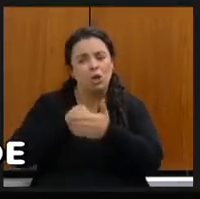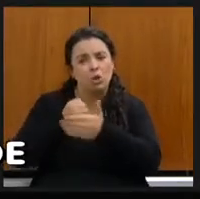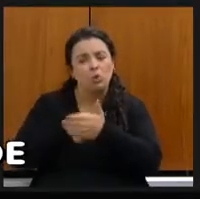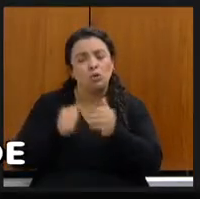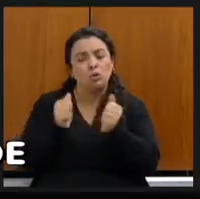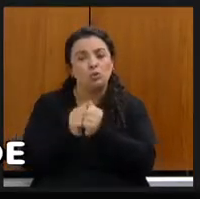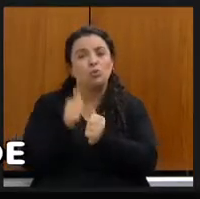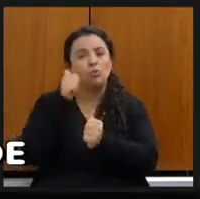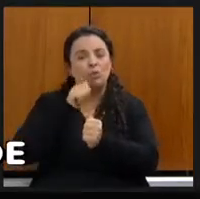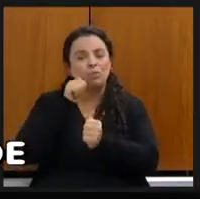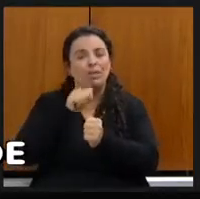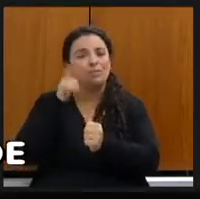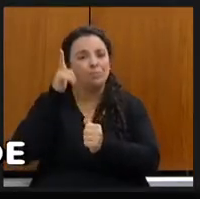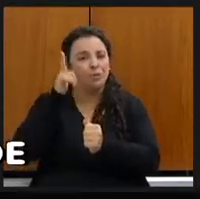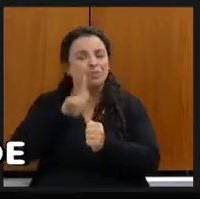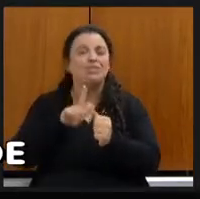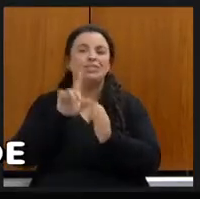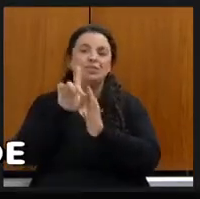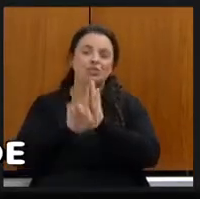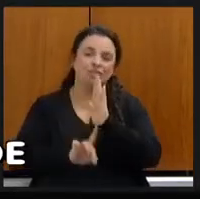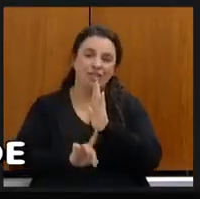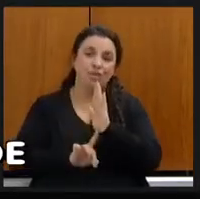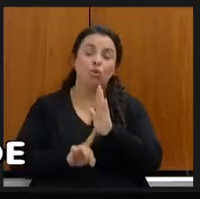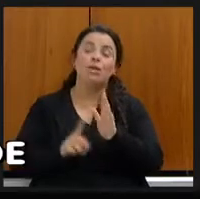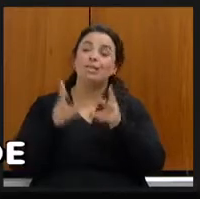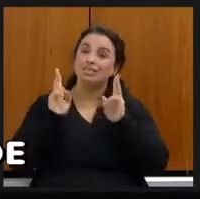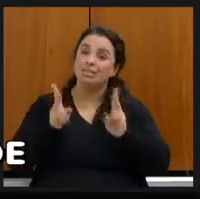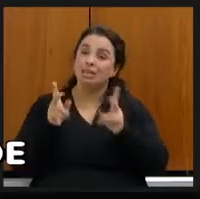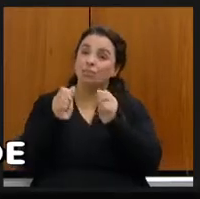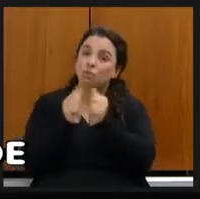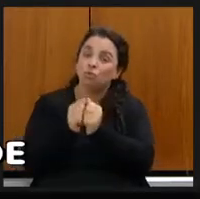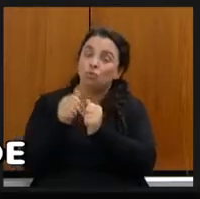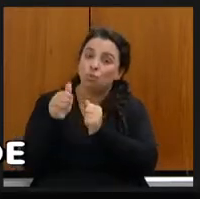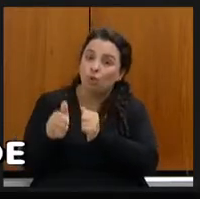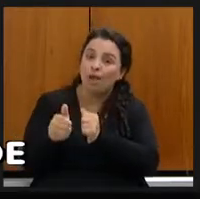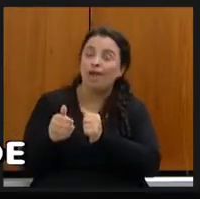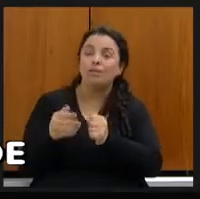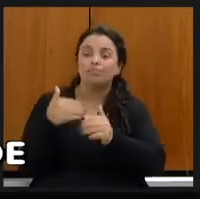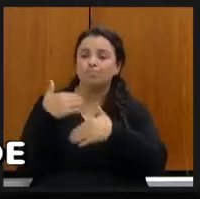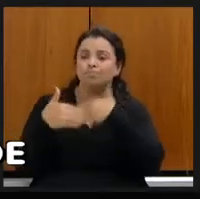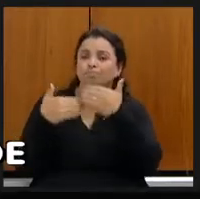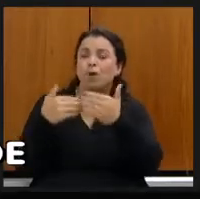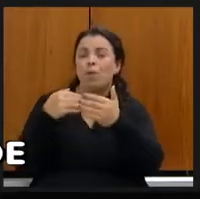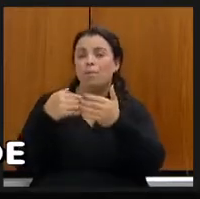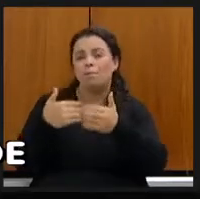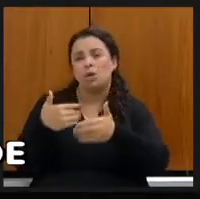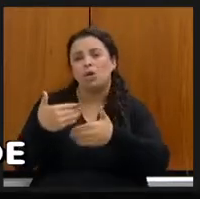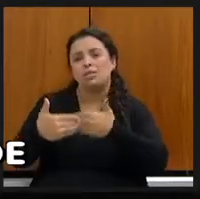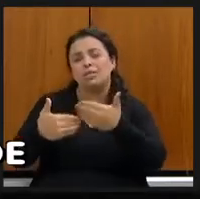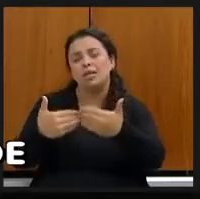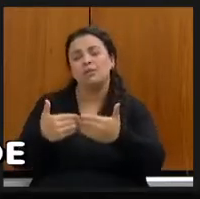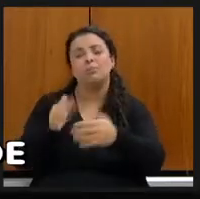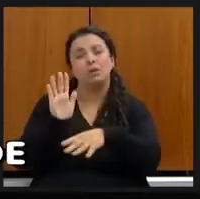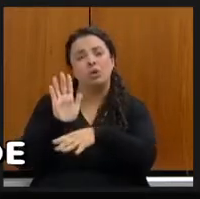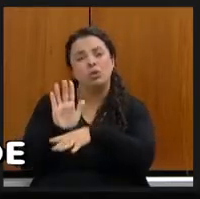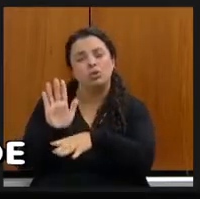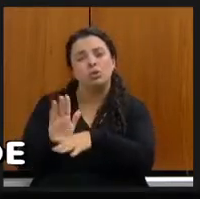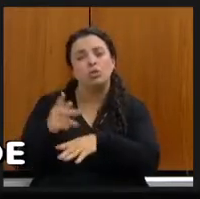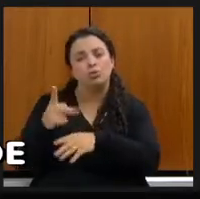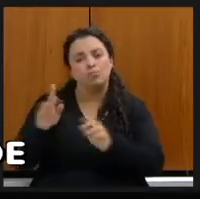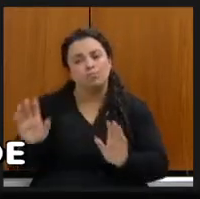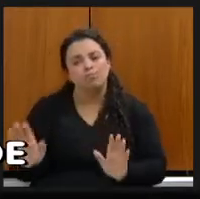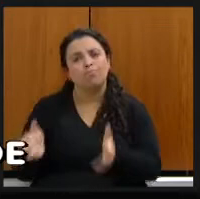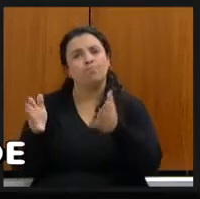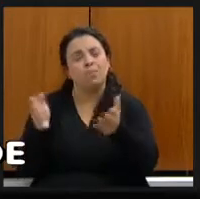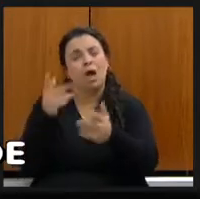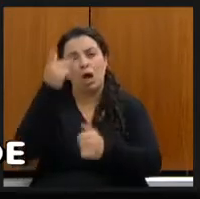que desenvolve sempre junto com ela em processos que contribuam para a promoção da sua